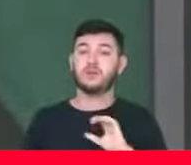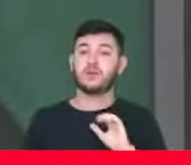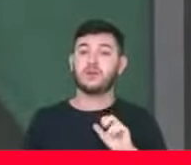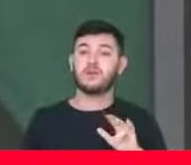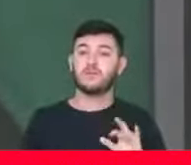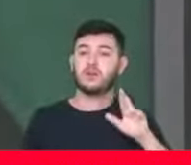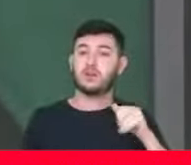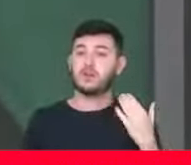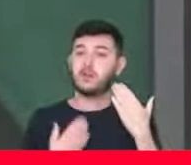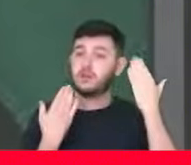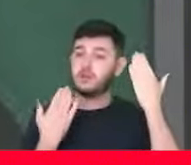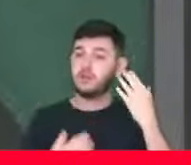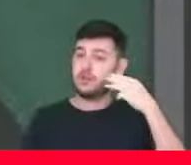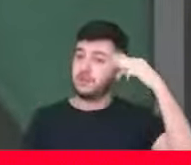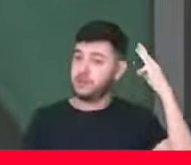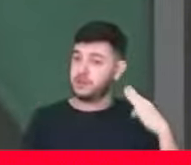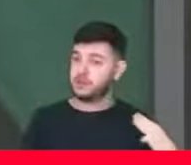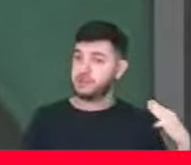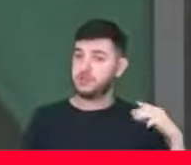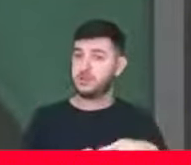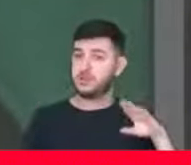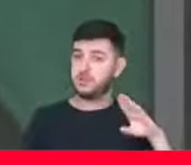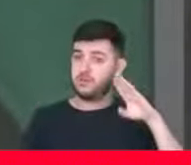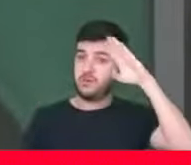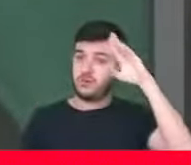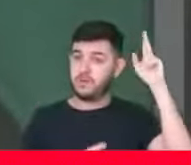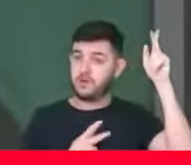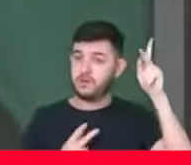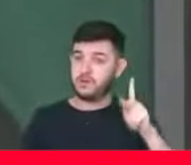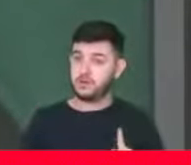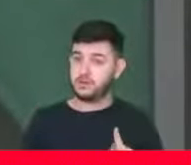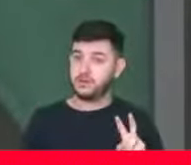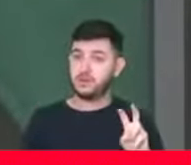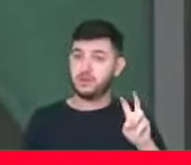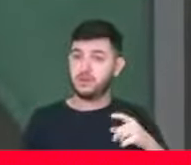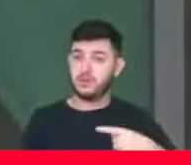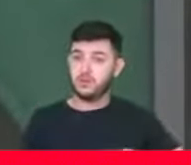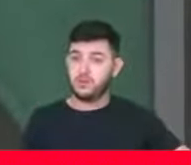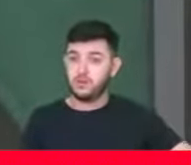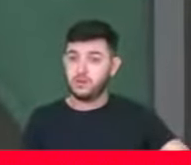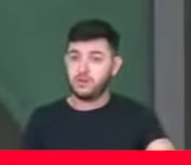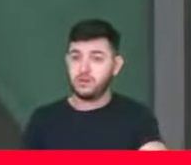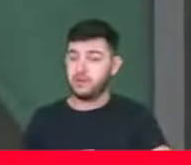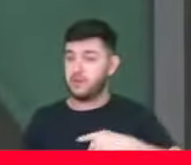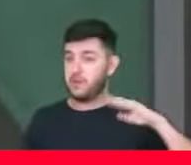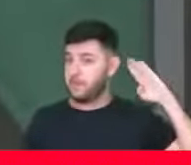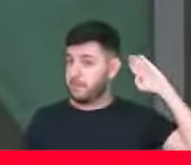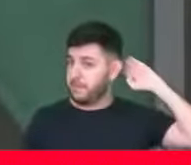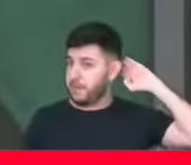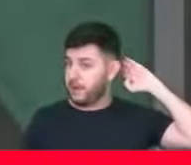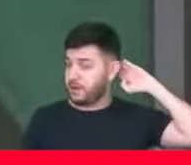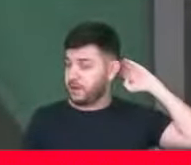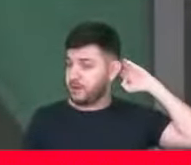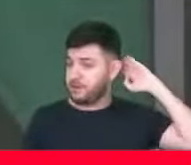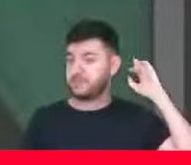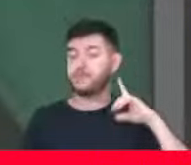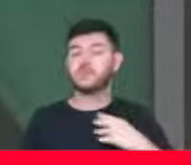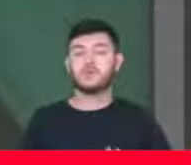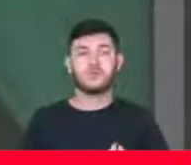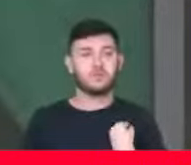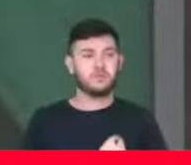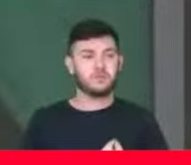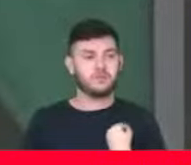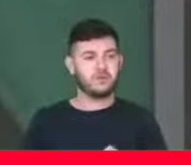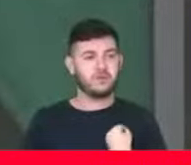Jair Bolsonaro pela visita que fizeram em 5 municípios no estado do Pará. Municípios onde eles foram, não